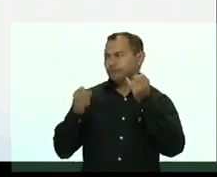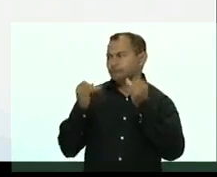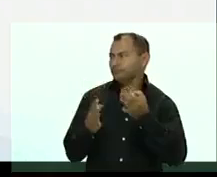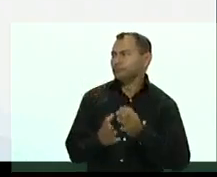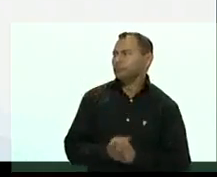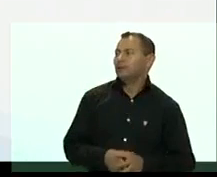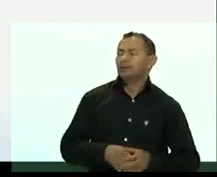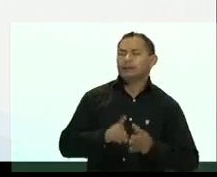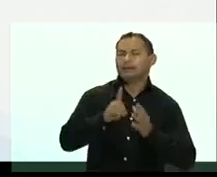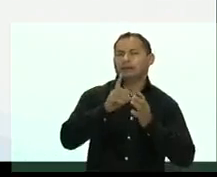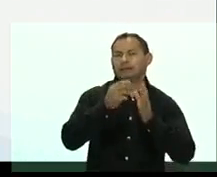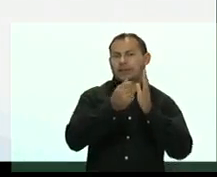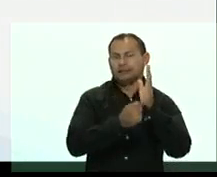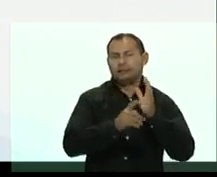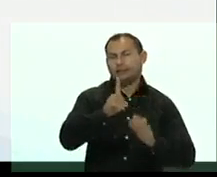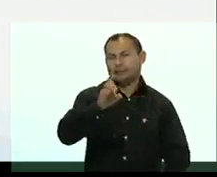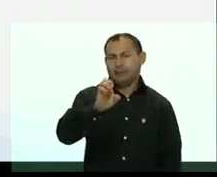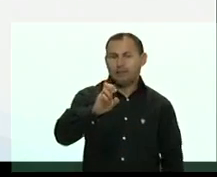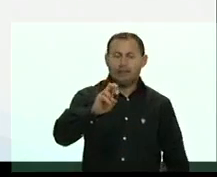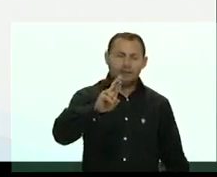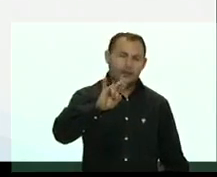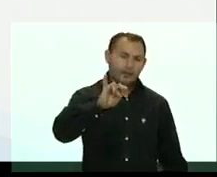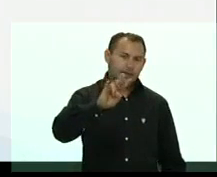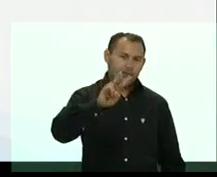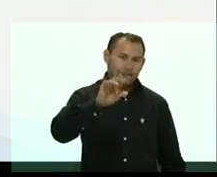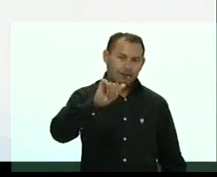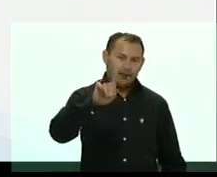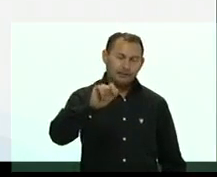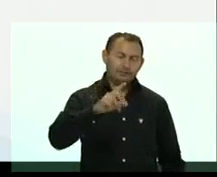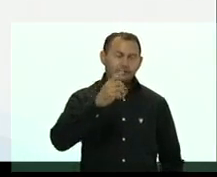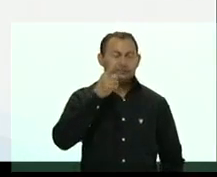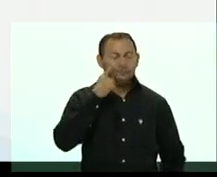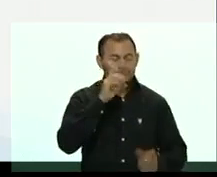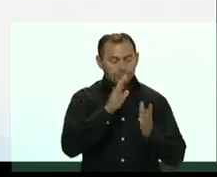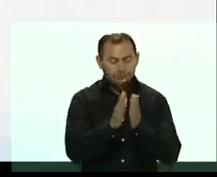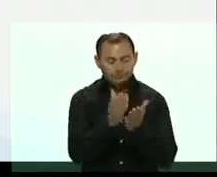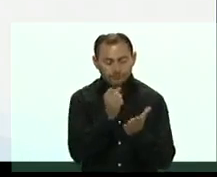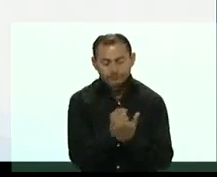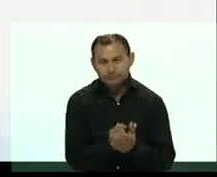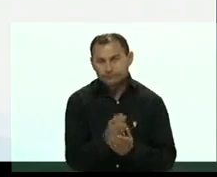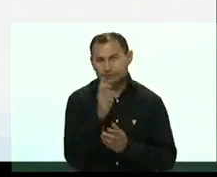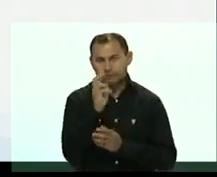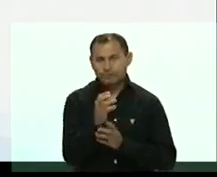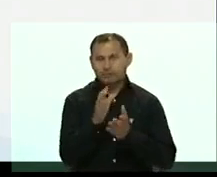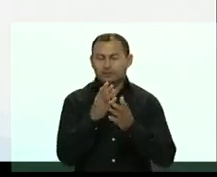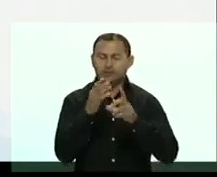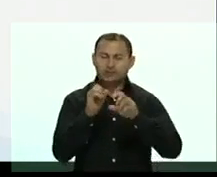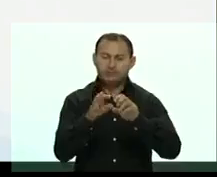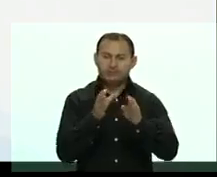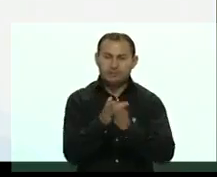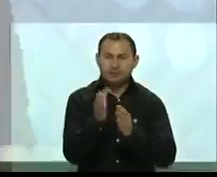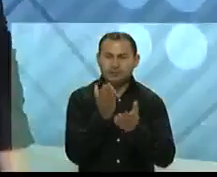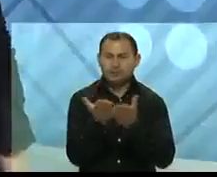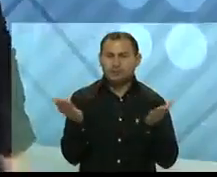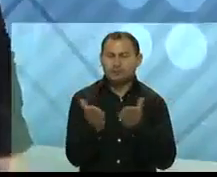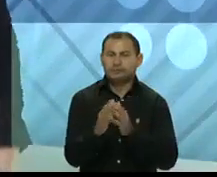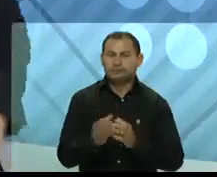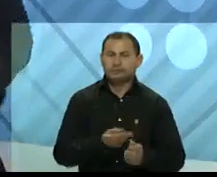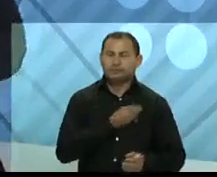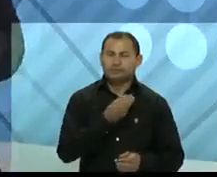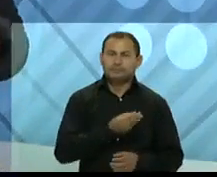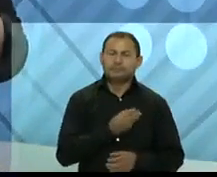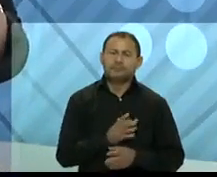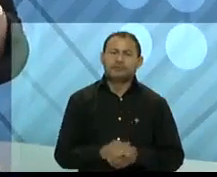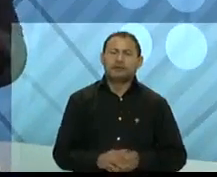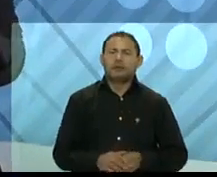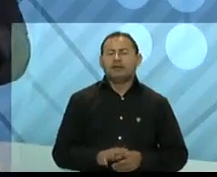com derivada. Repare o seguinte, sempre que a gente encontrar, fica uma dica para a aula de hoje, né? Para a nossa vida aí.